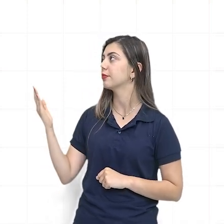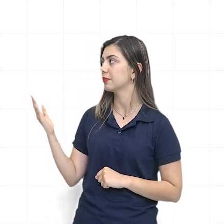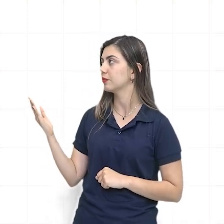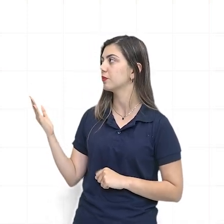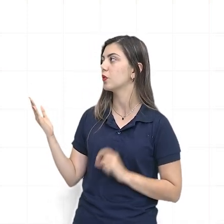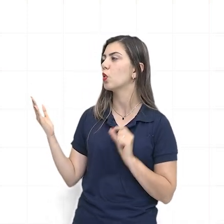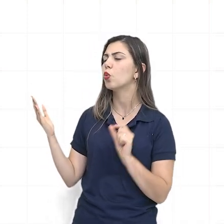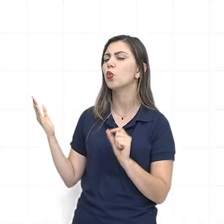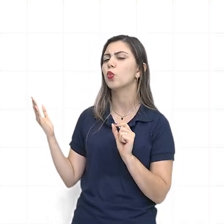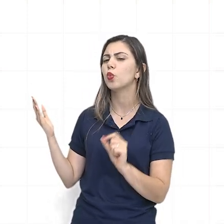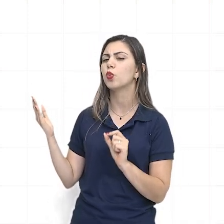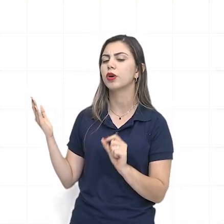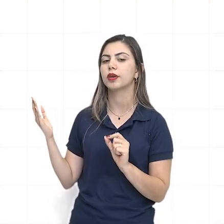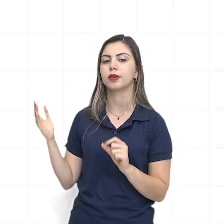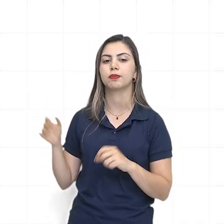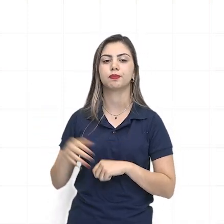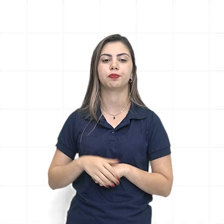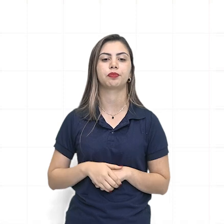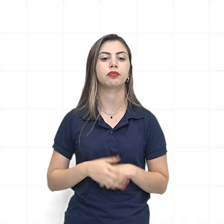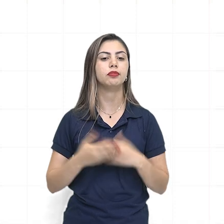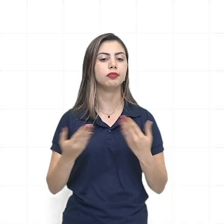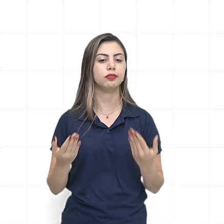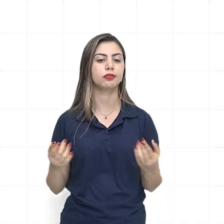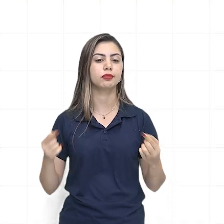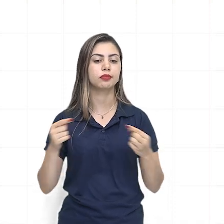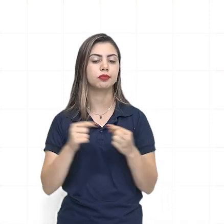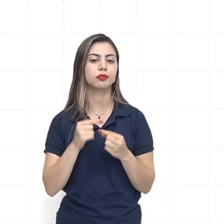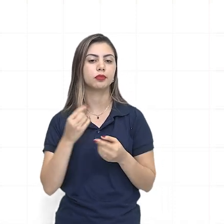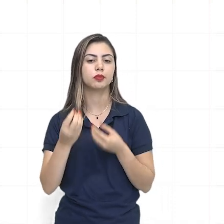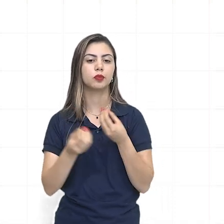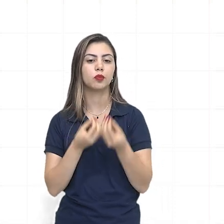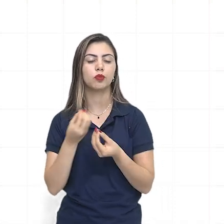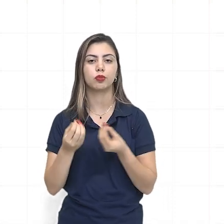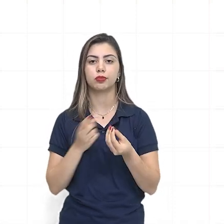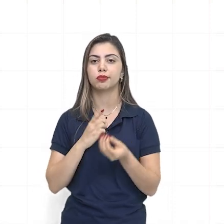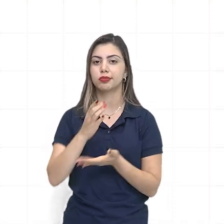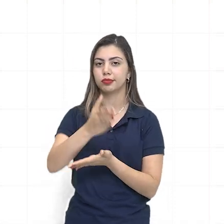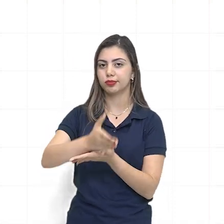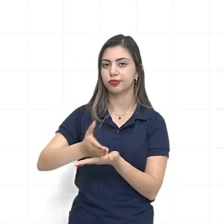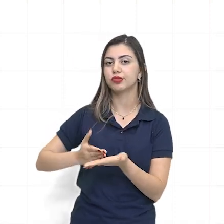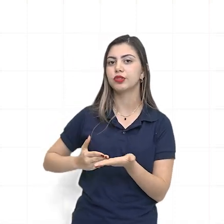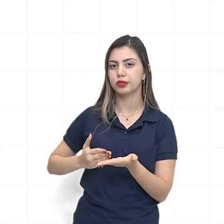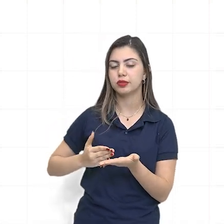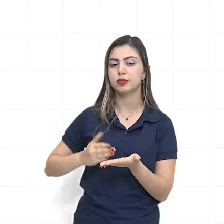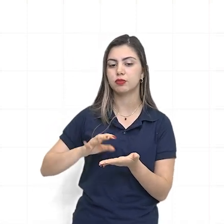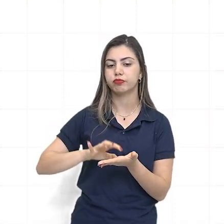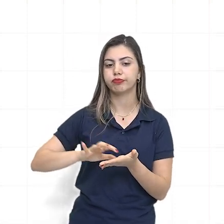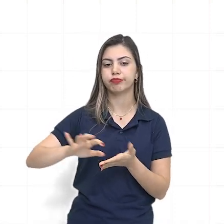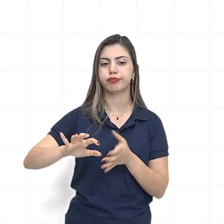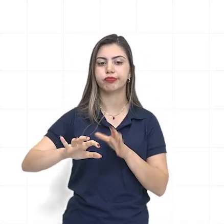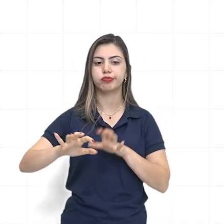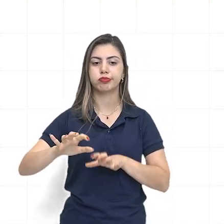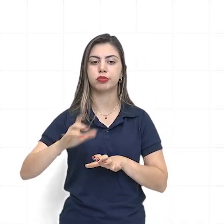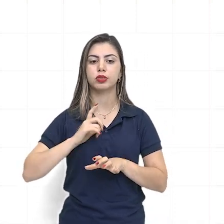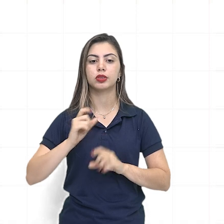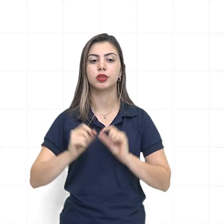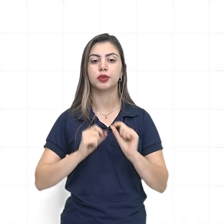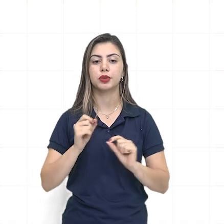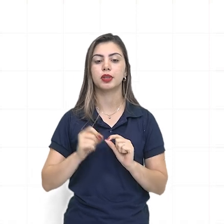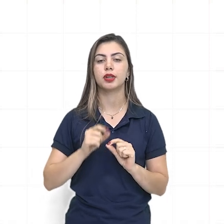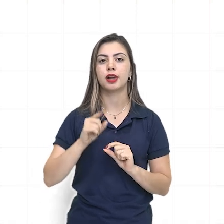que nos mostra justamente essa divisão, O reino de